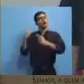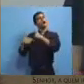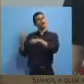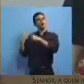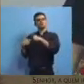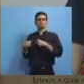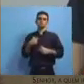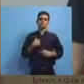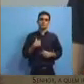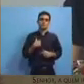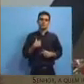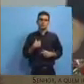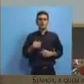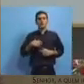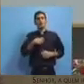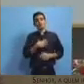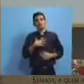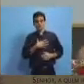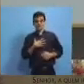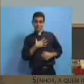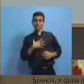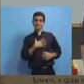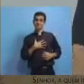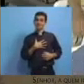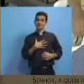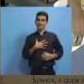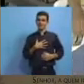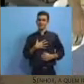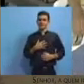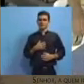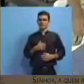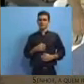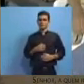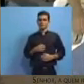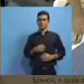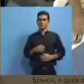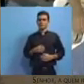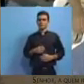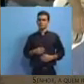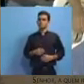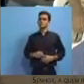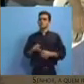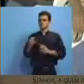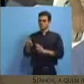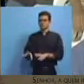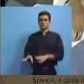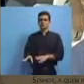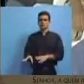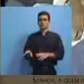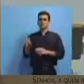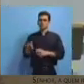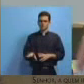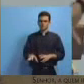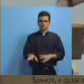plantar mandioca é mais fácil que tem plantar mandioca e o pai já fazia Cova